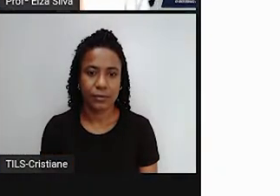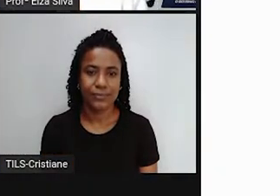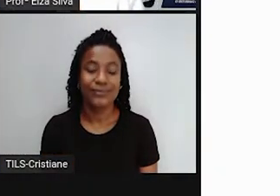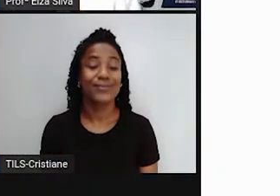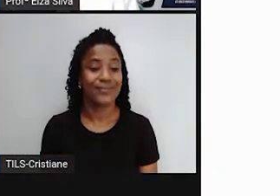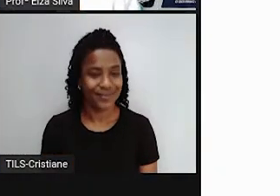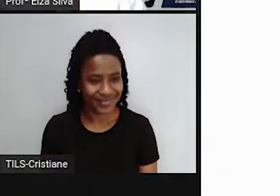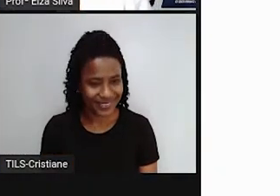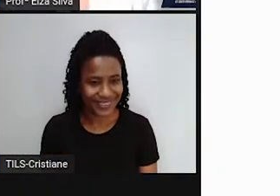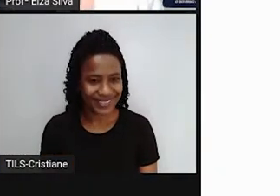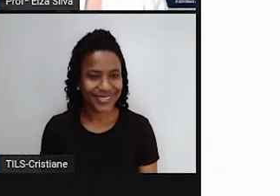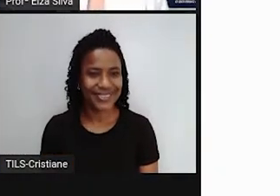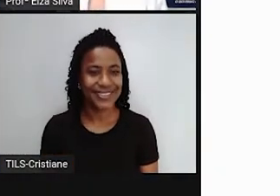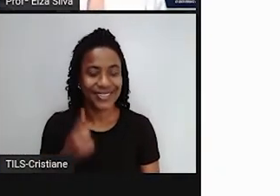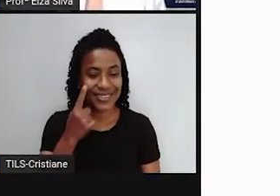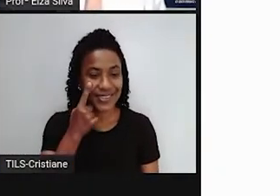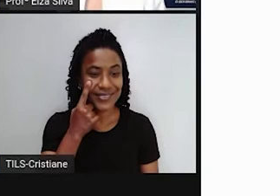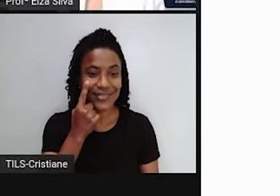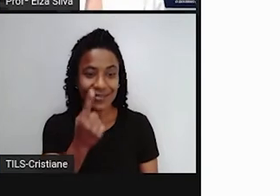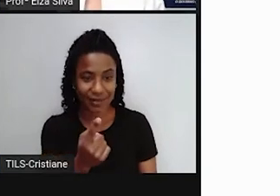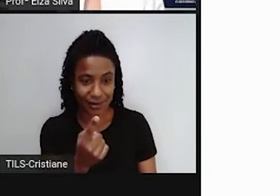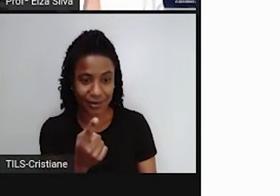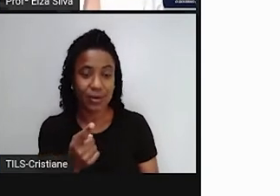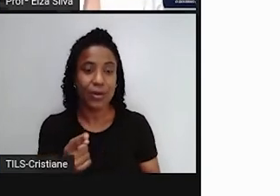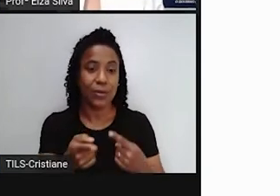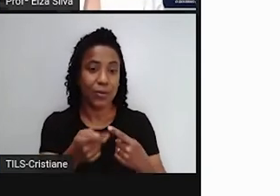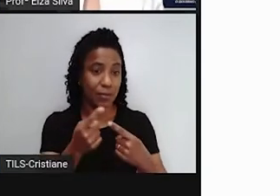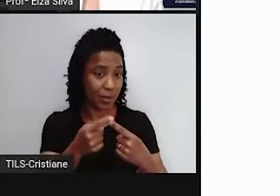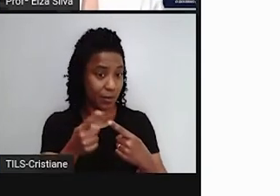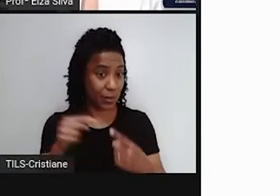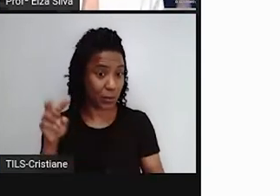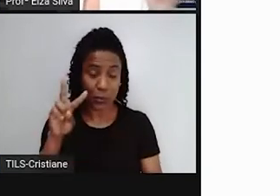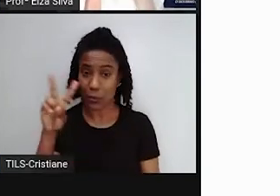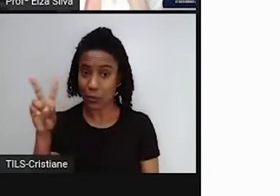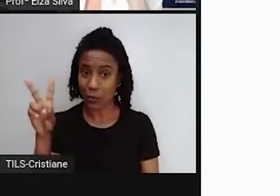Ok. Então, vejamos aqui o primeiro provérbio.